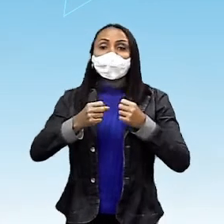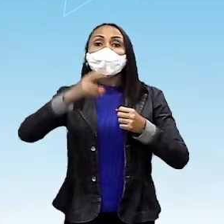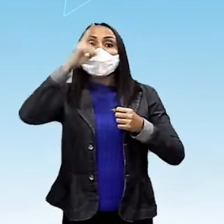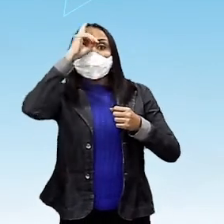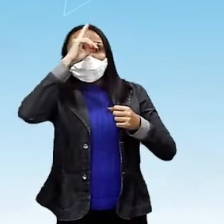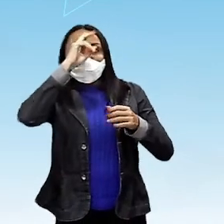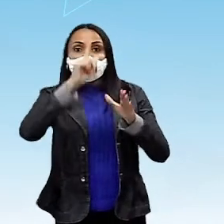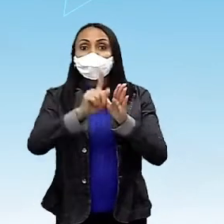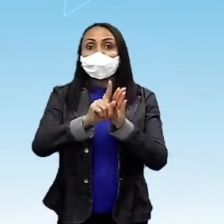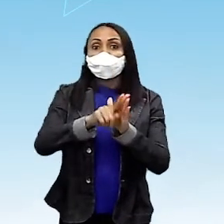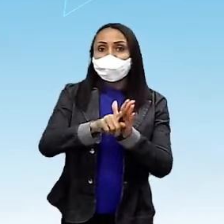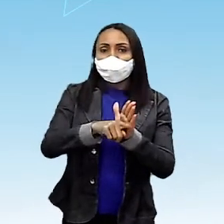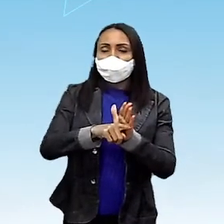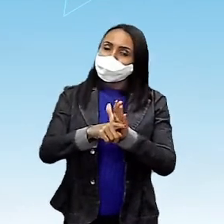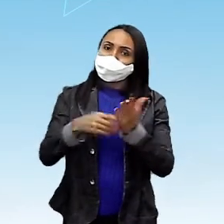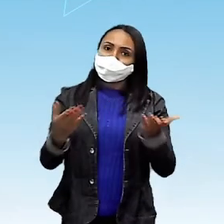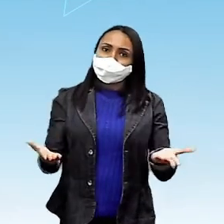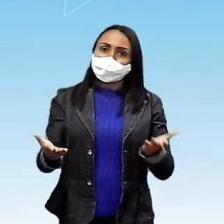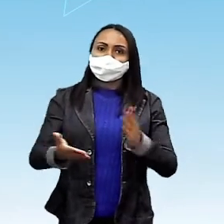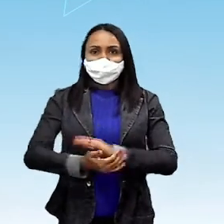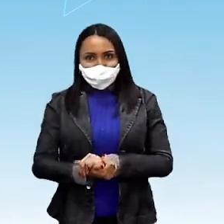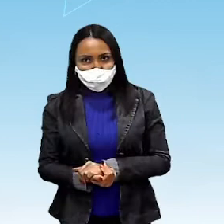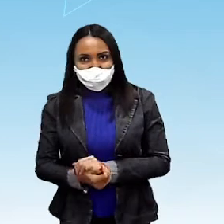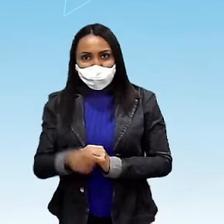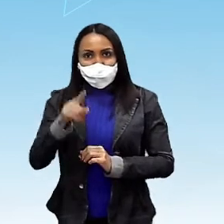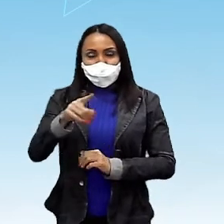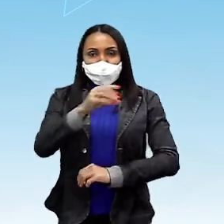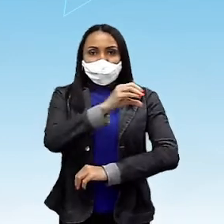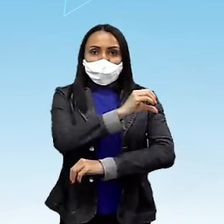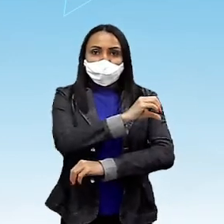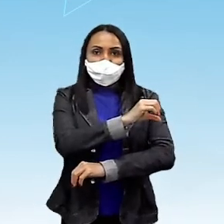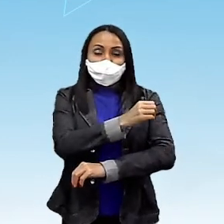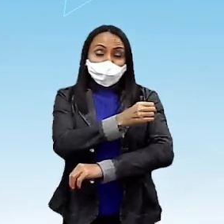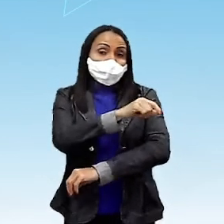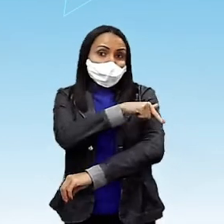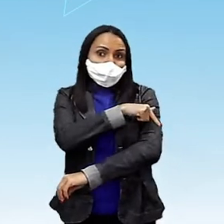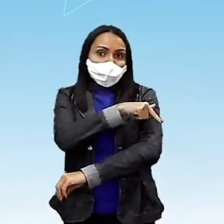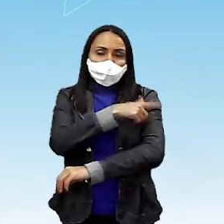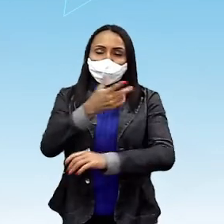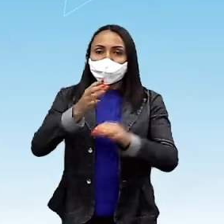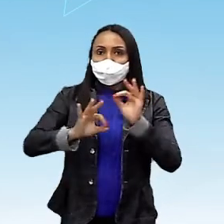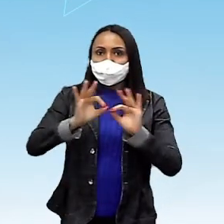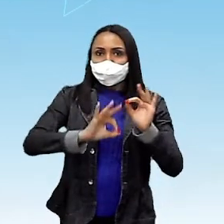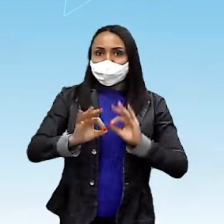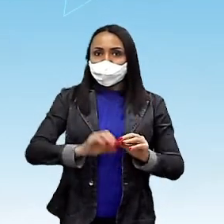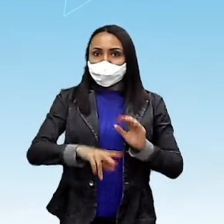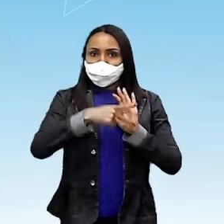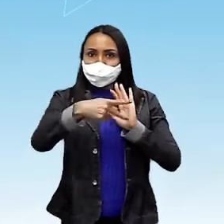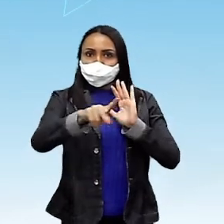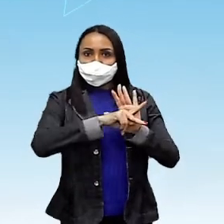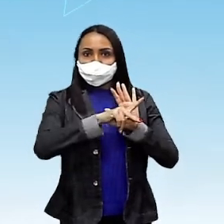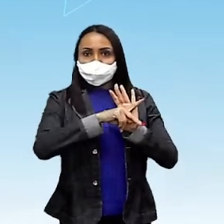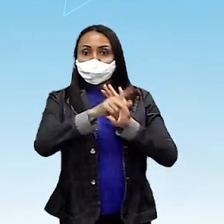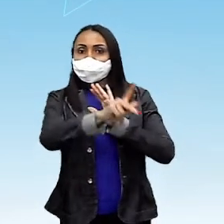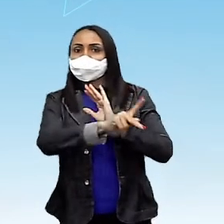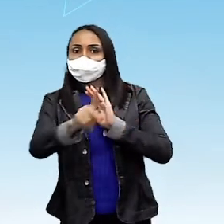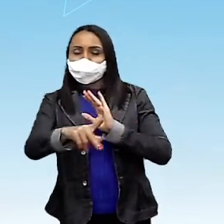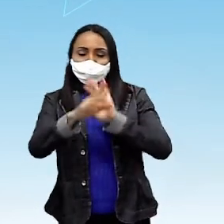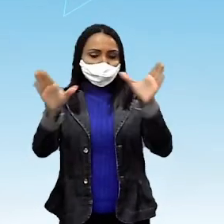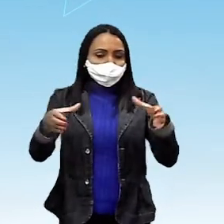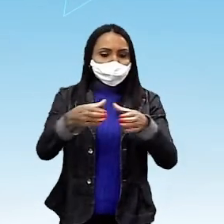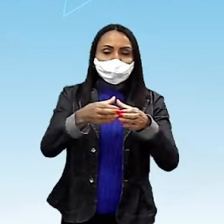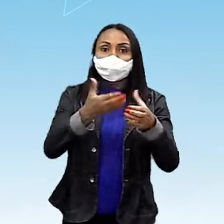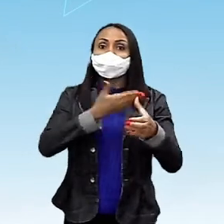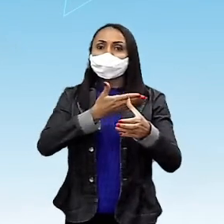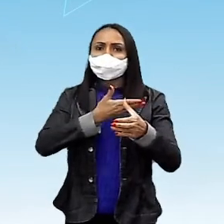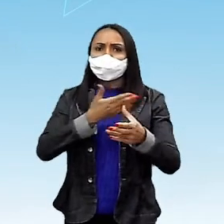um gênero. Que tal você, estudante do 7º ano, organizar com o seu professor e com os seus colegas o